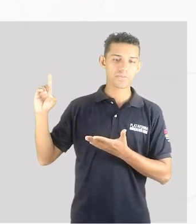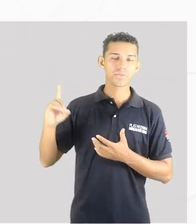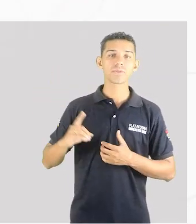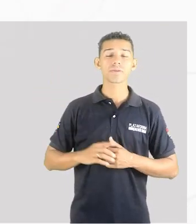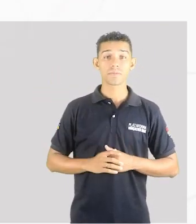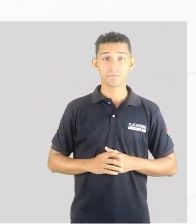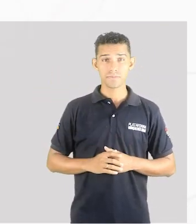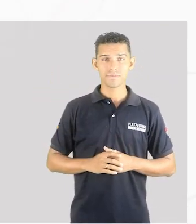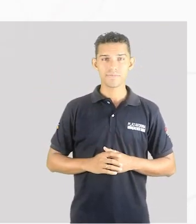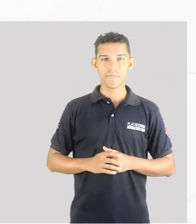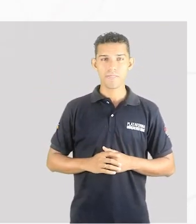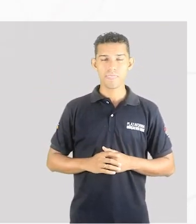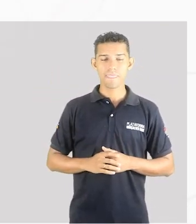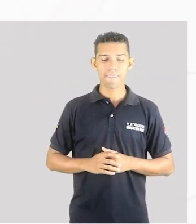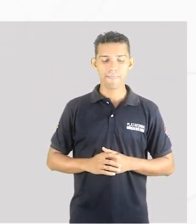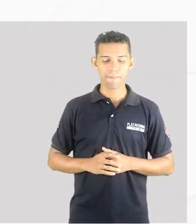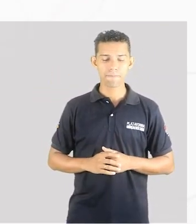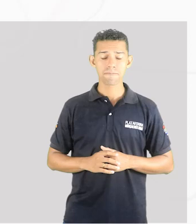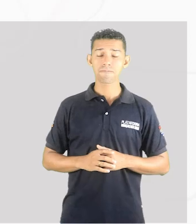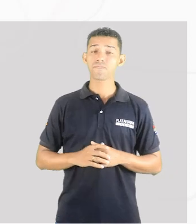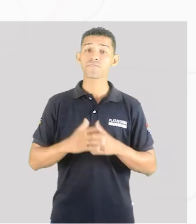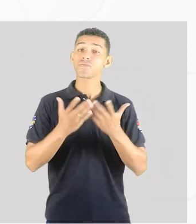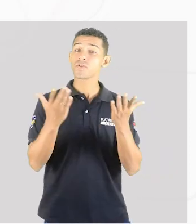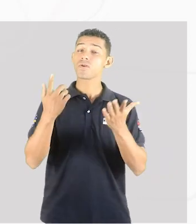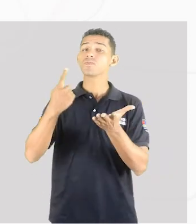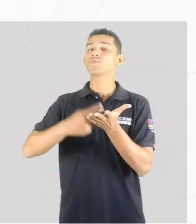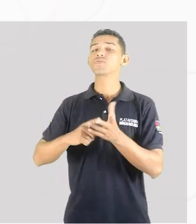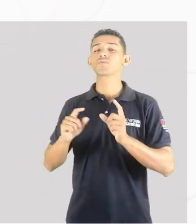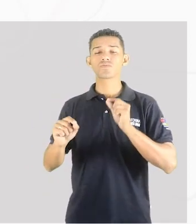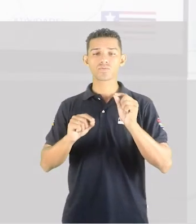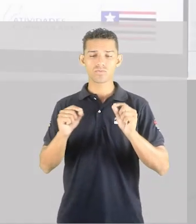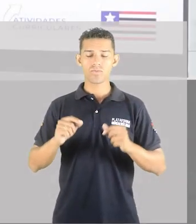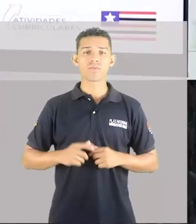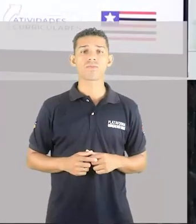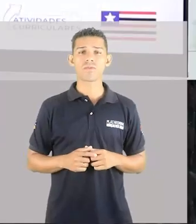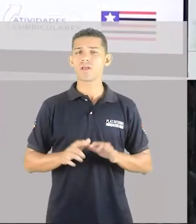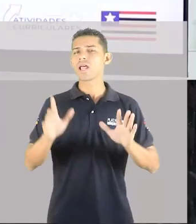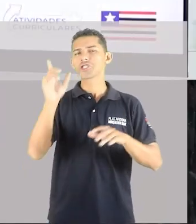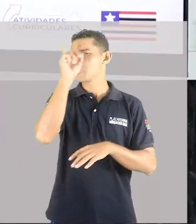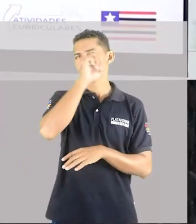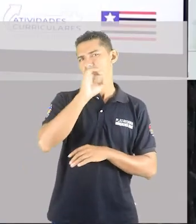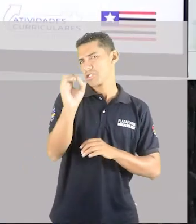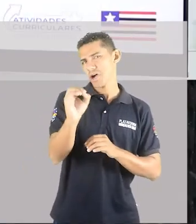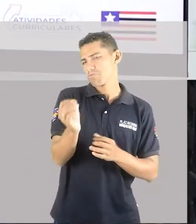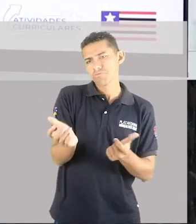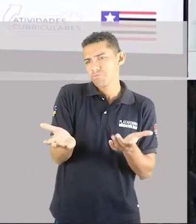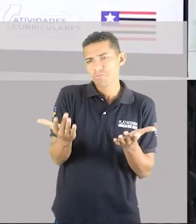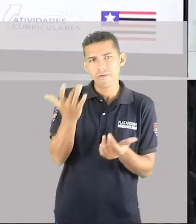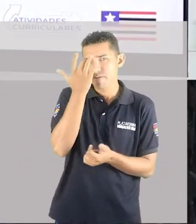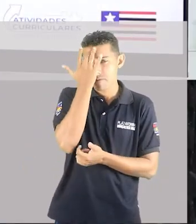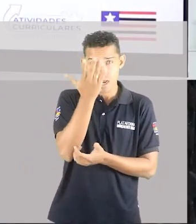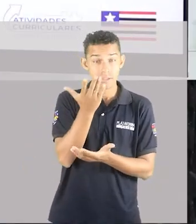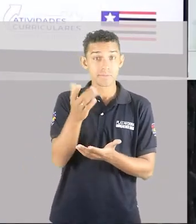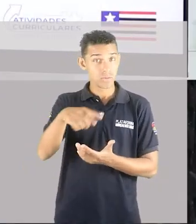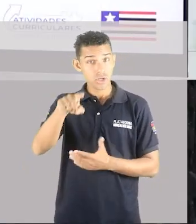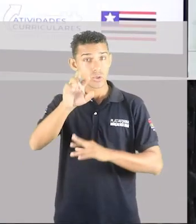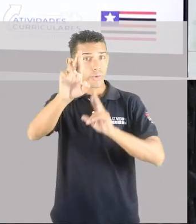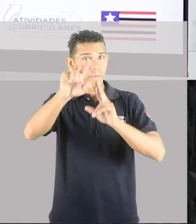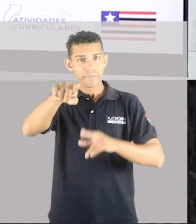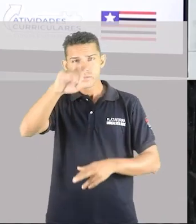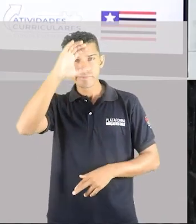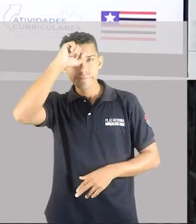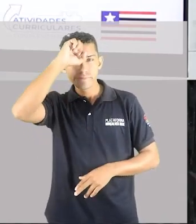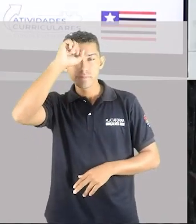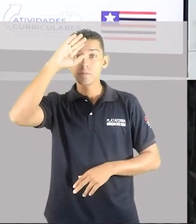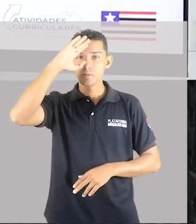Letra D. Bom, galerinha, é o seguinte. Nada de difícil, um assunto bem leve, bem light. Espero que você tenha entendido